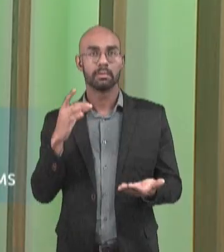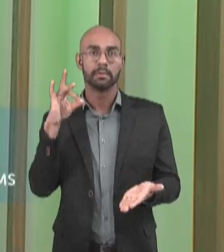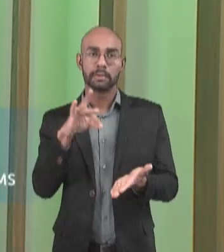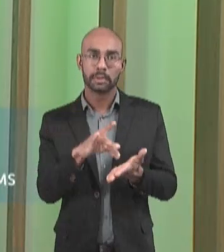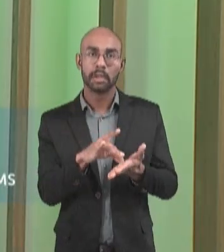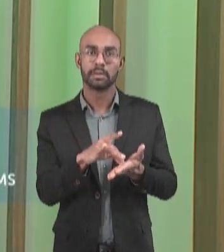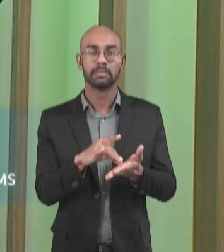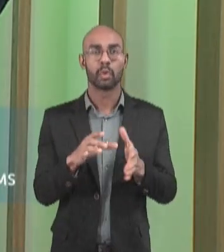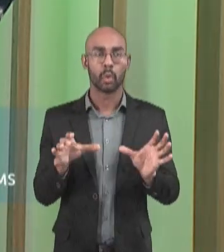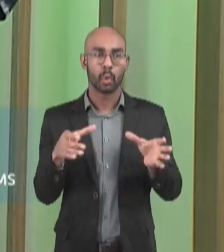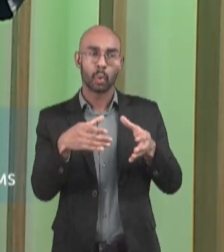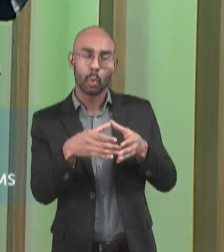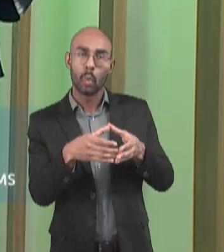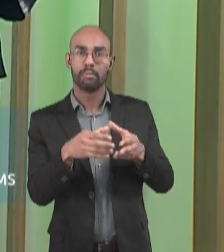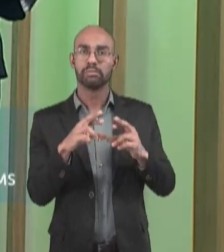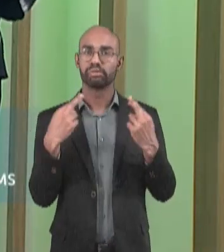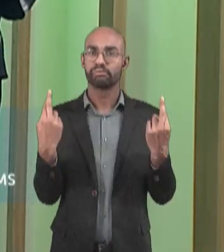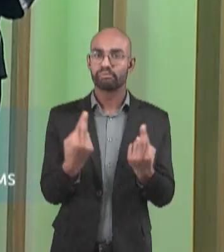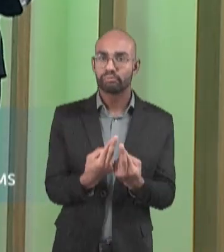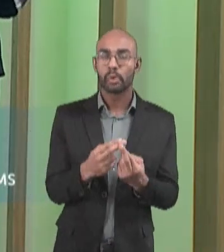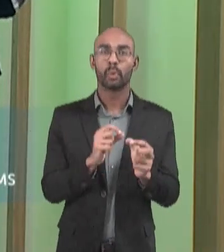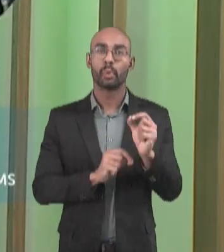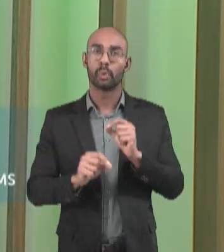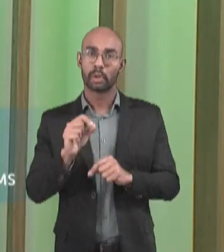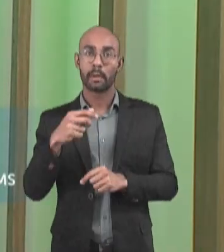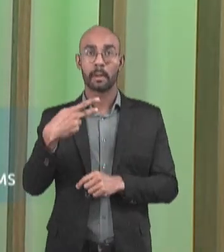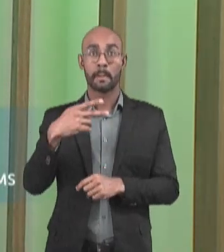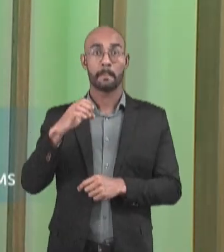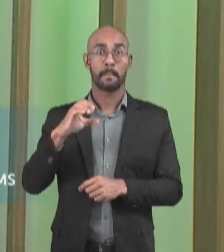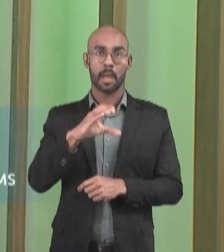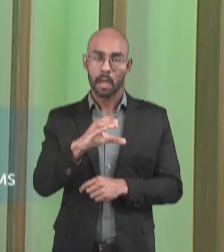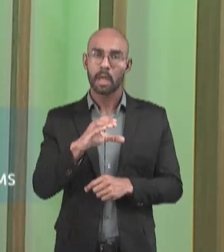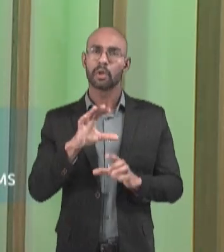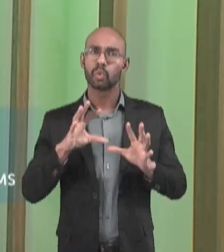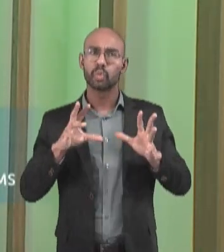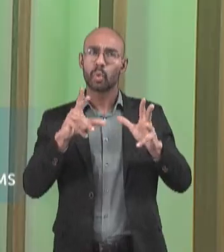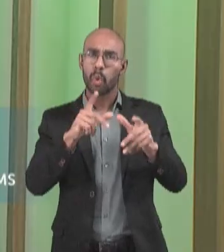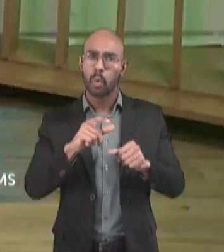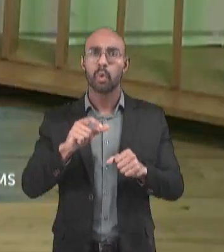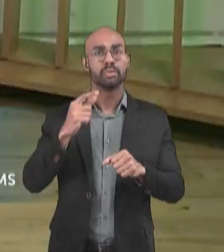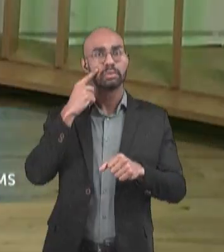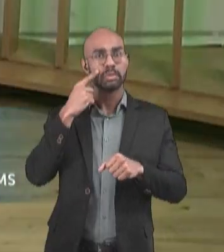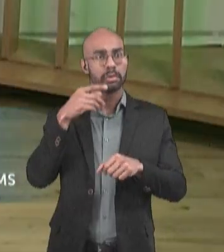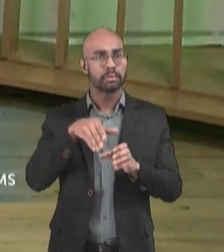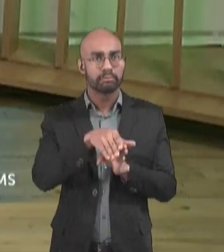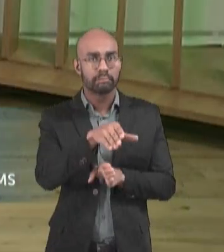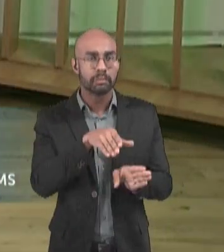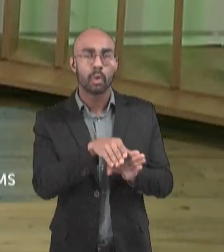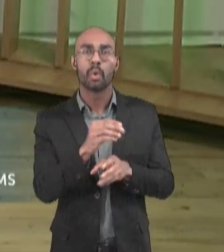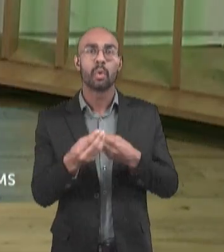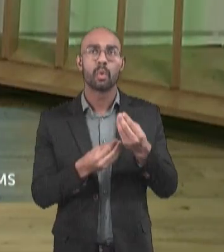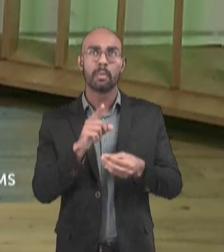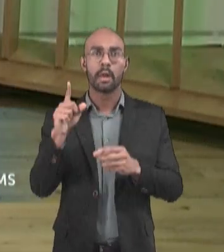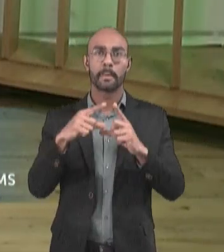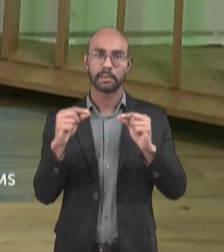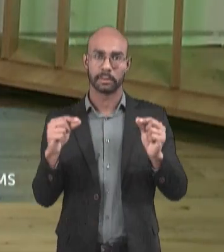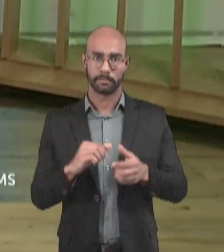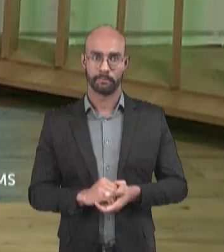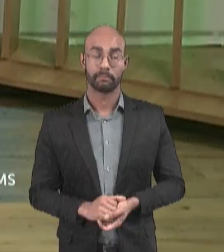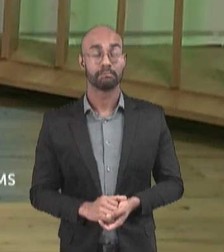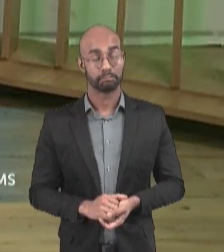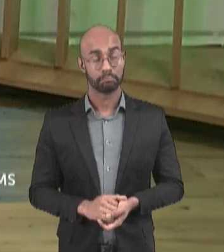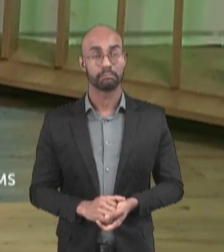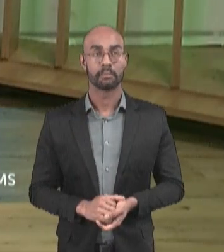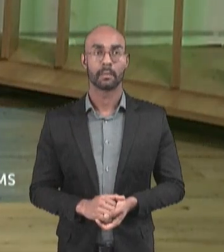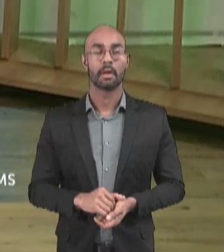essa reunião com eles aqui era para debater a PEC, estarem todos cientes de como vai acontecer em Brasília.